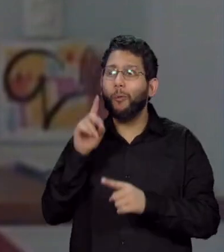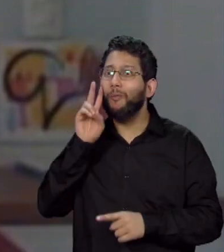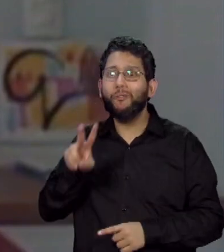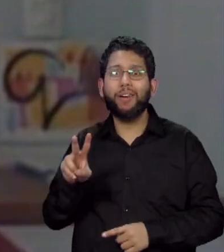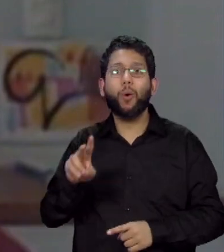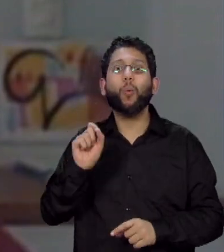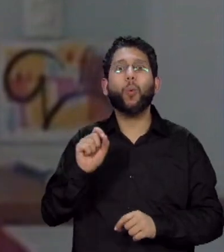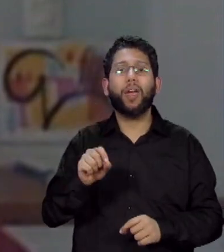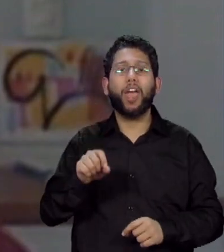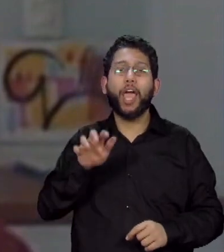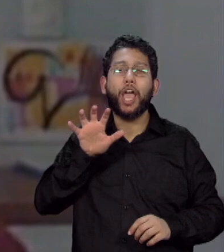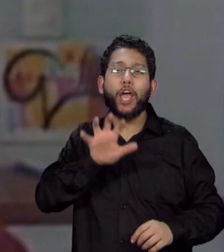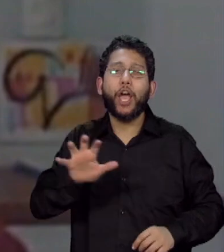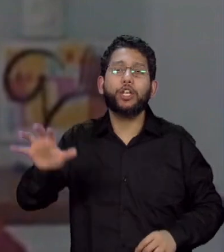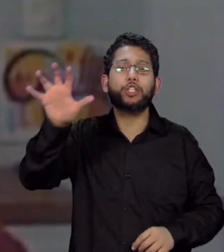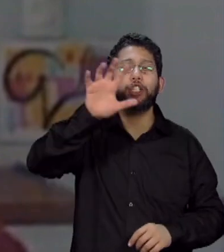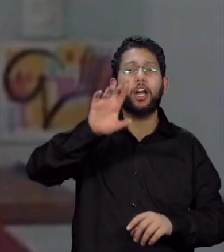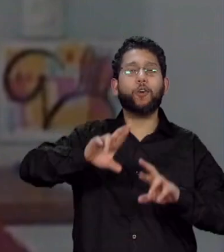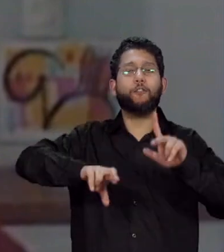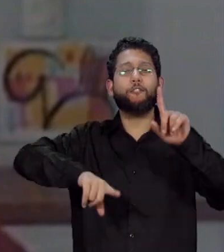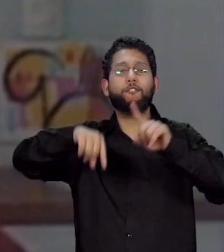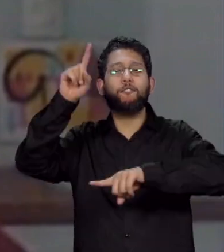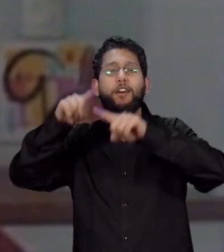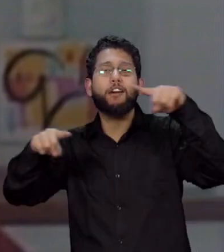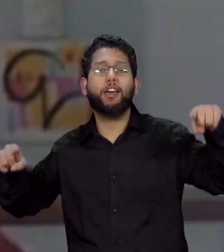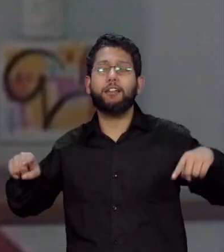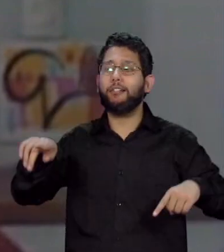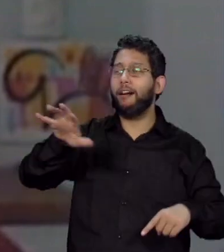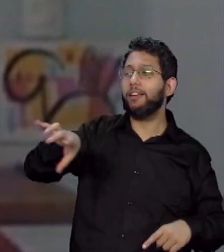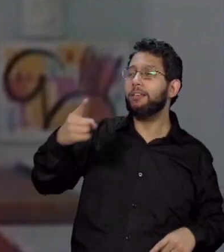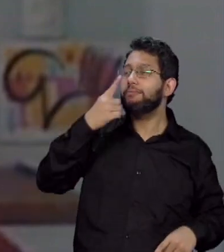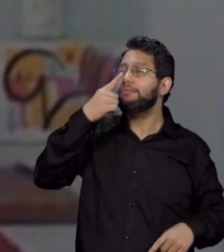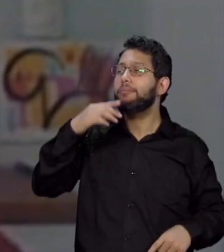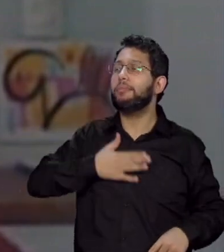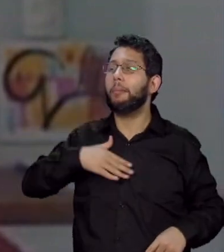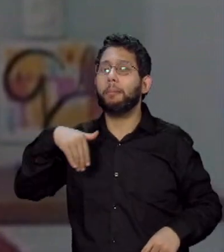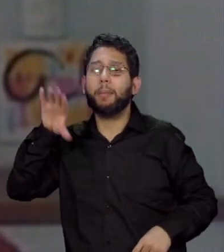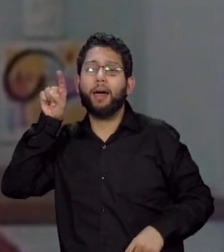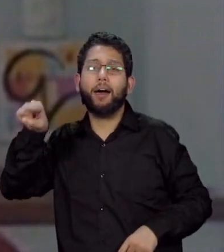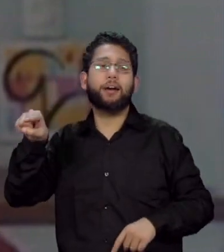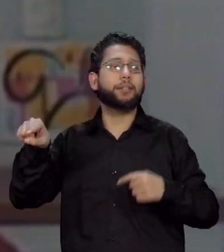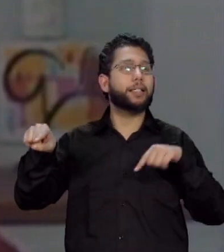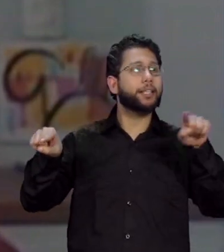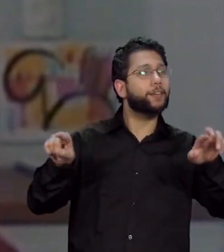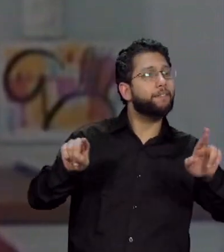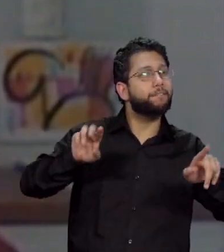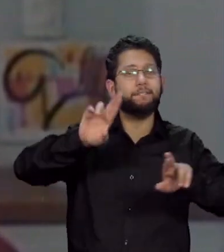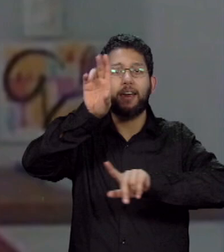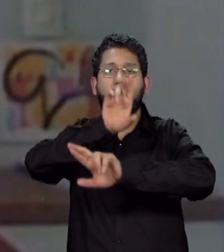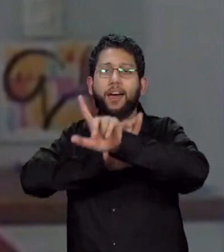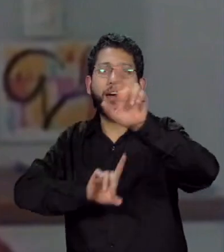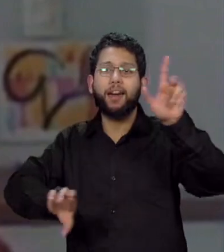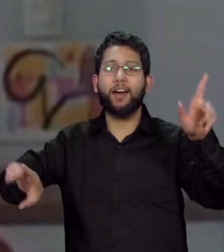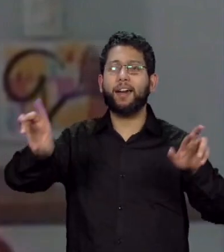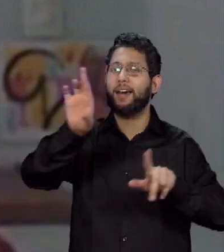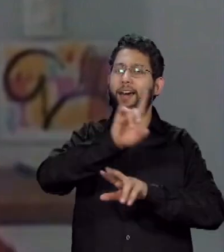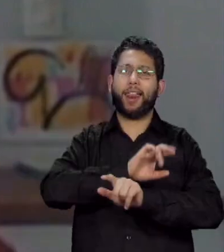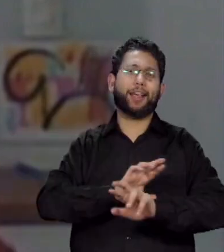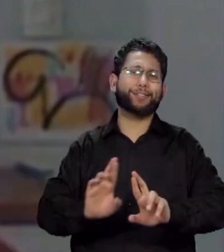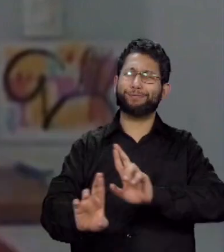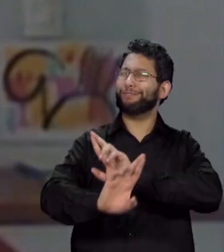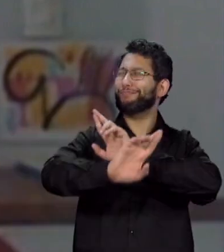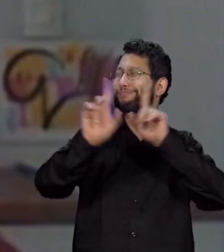regionais, né? Então, as demandas e as necessidades que os cursos têm nas diversas regiões do país são